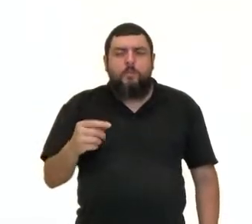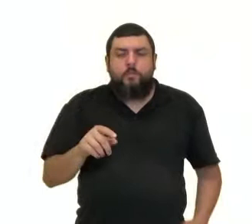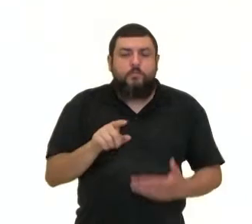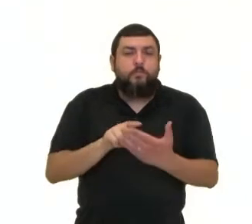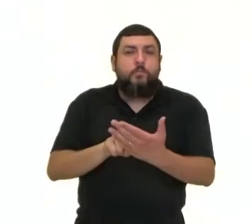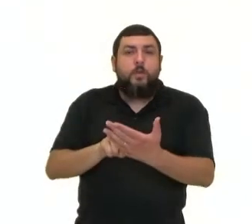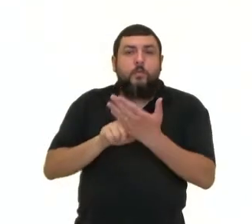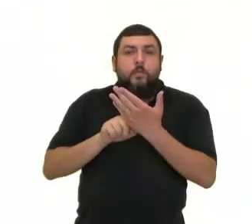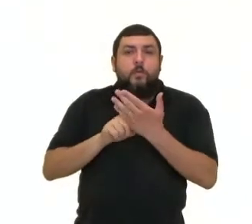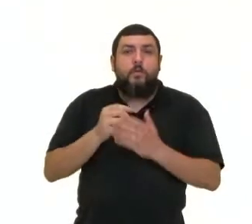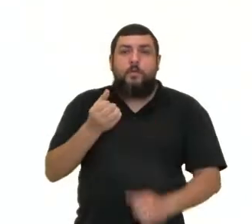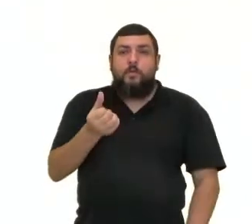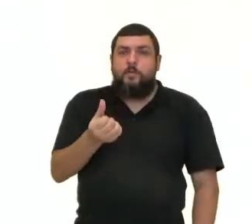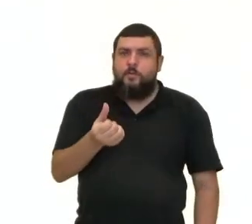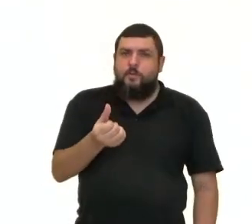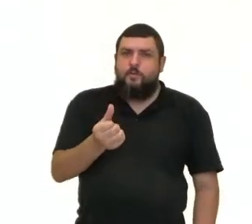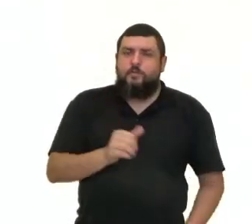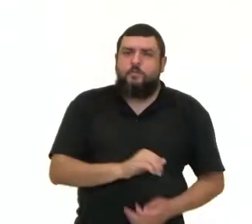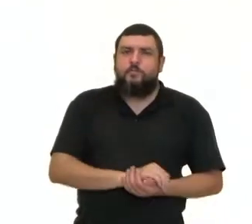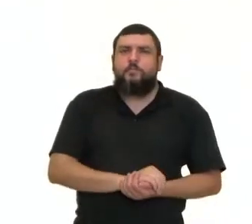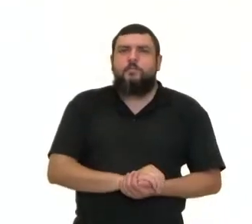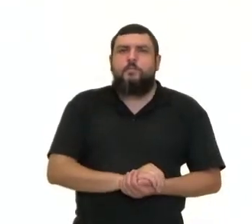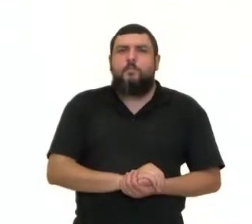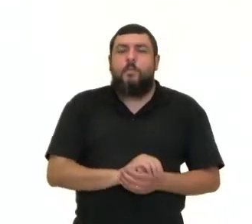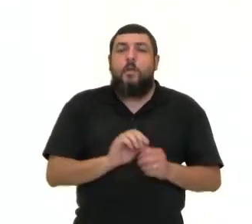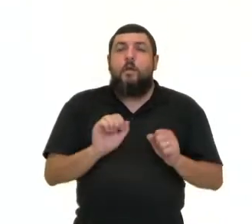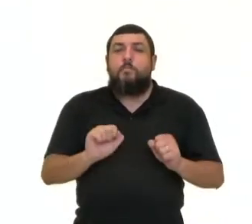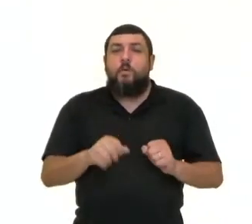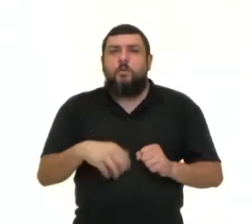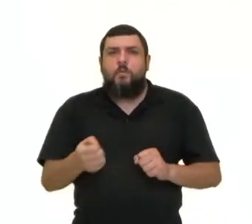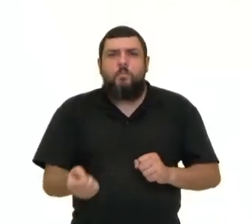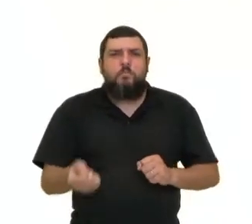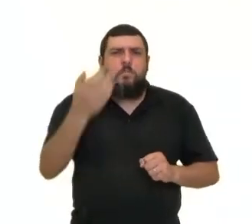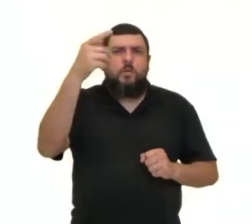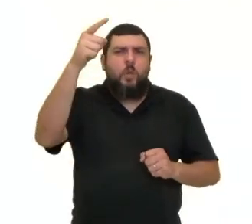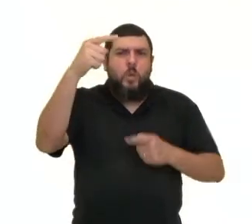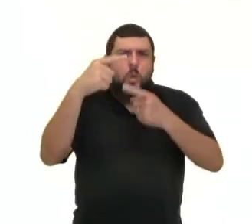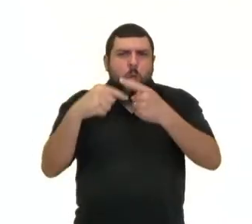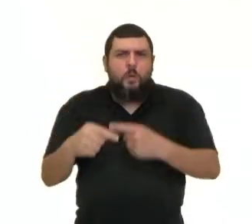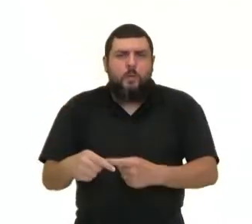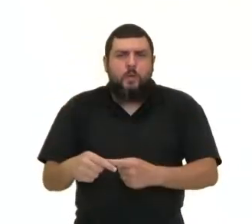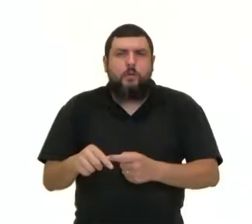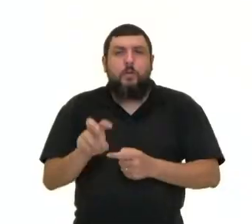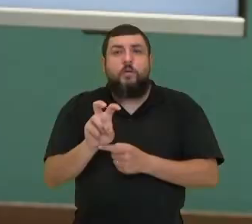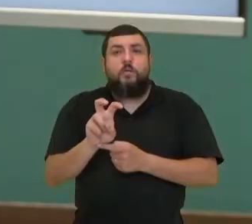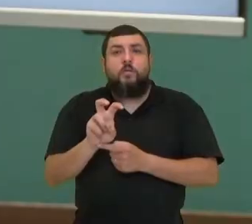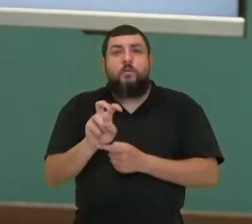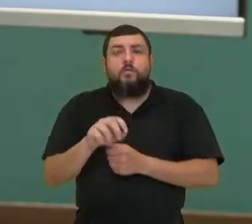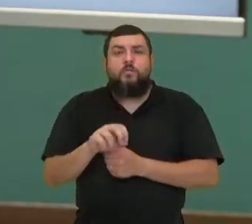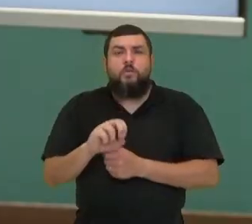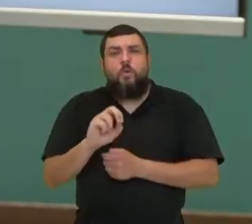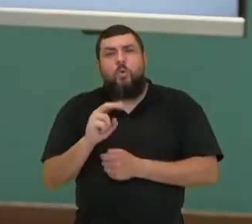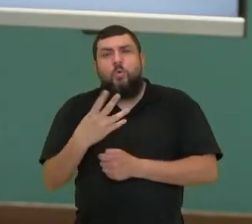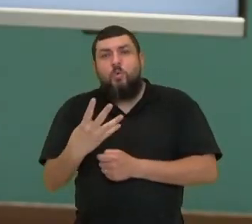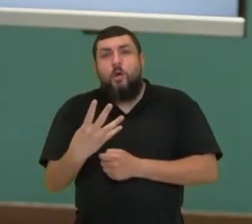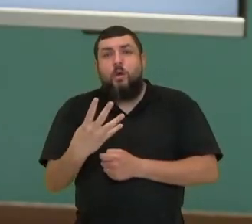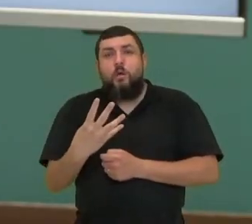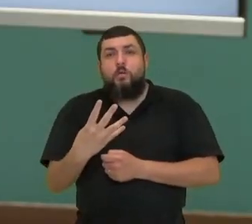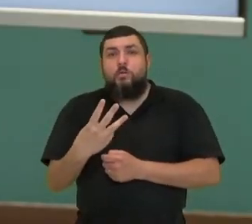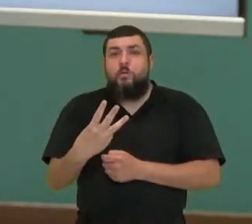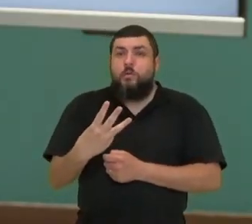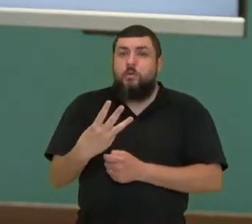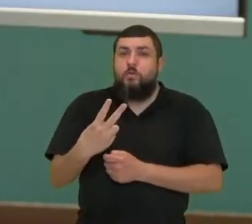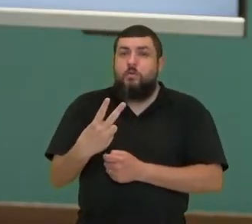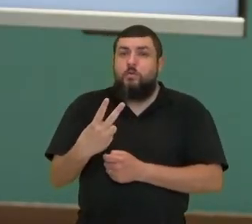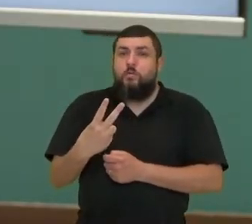para cima. Pode ser que a face seja 5, pode ser que a face seja 4, 3, 2,